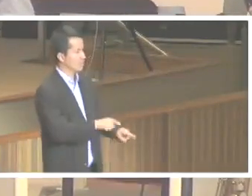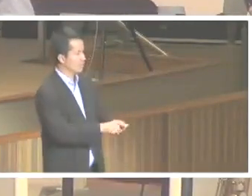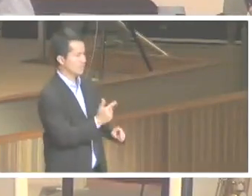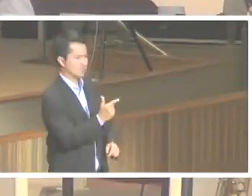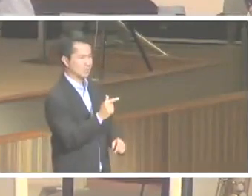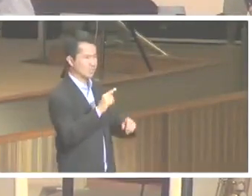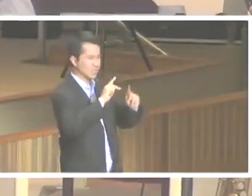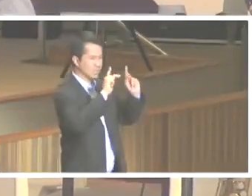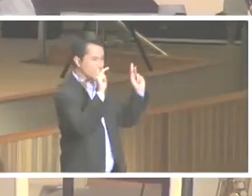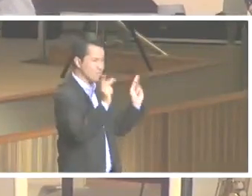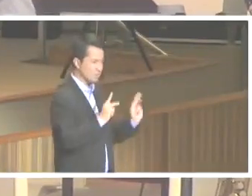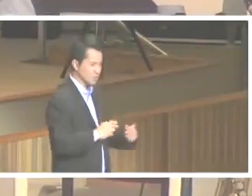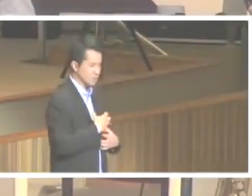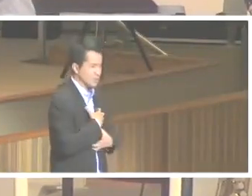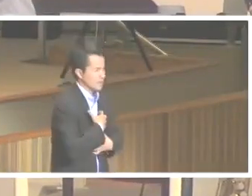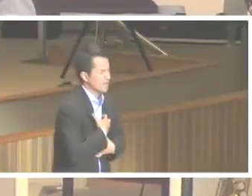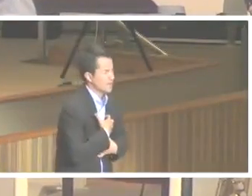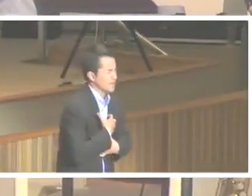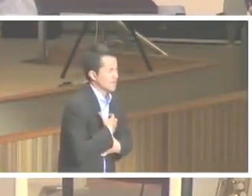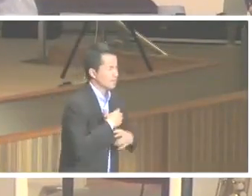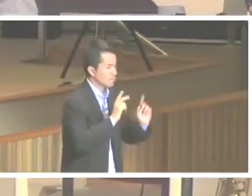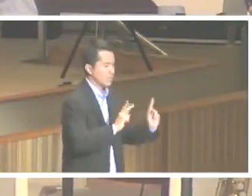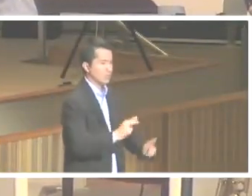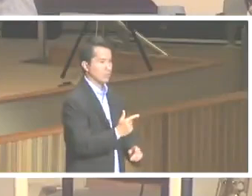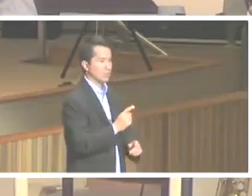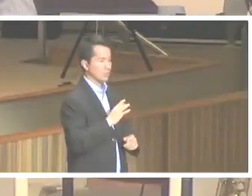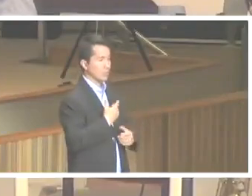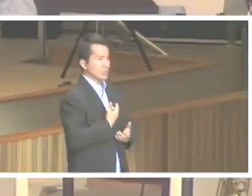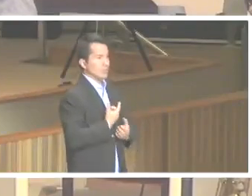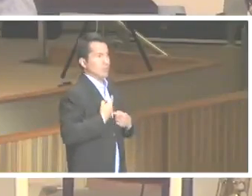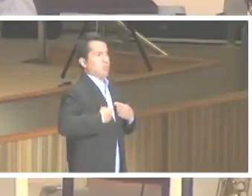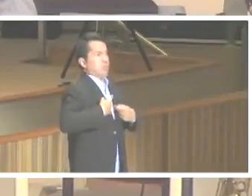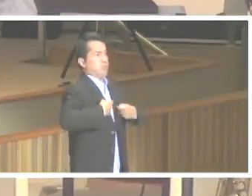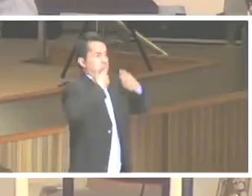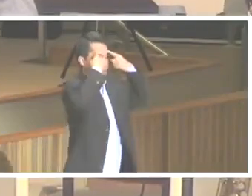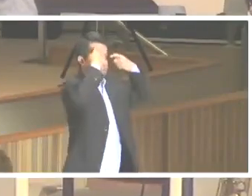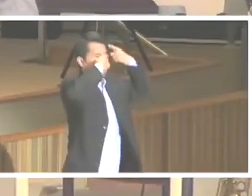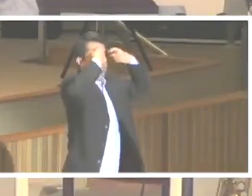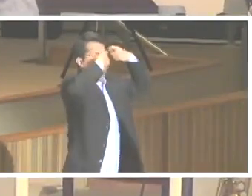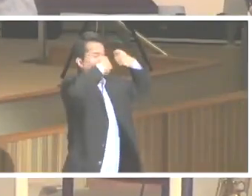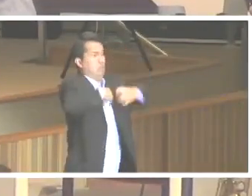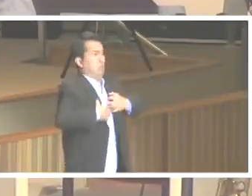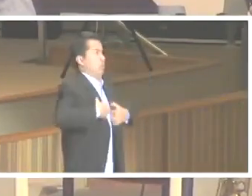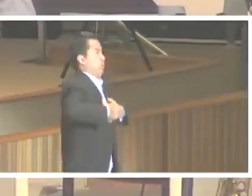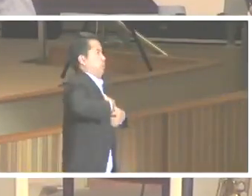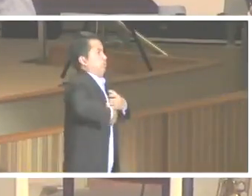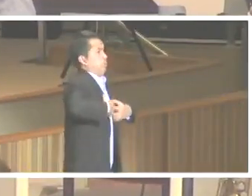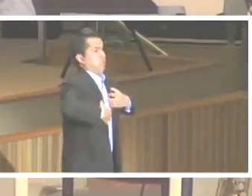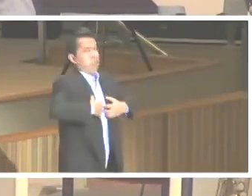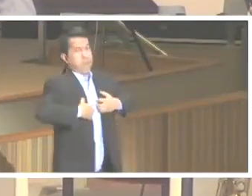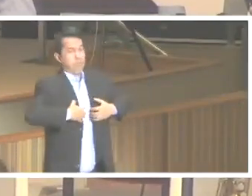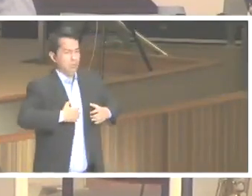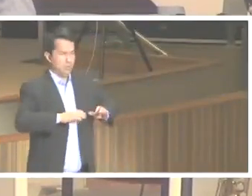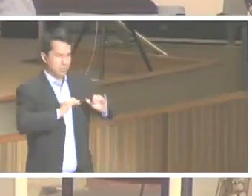quantas vezes você já perdeu a paz porque você não enxergou o tamanho do teu deus